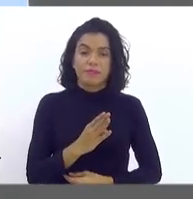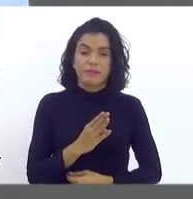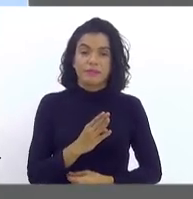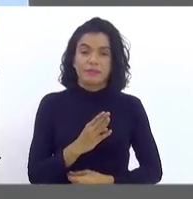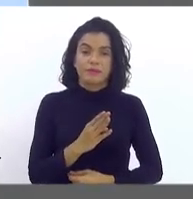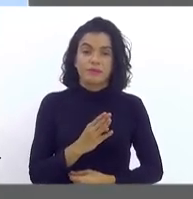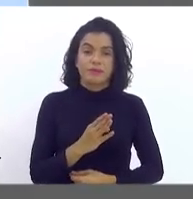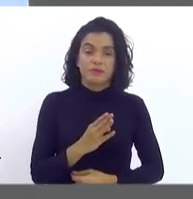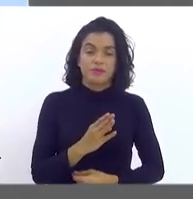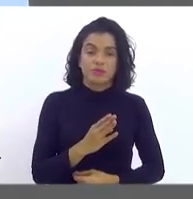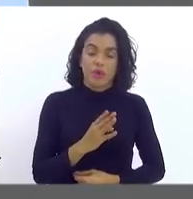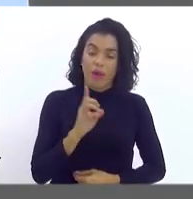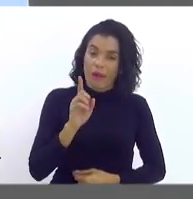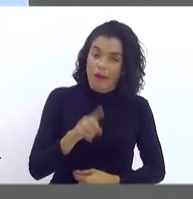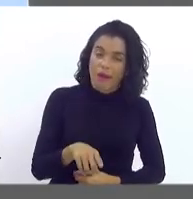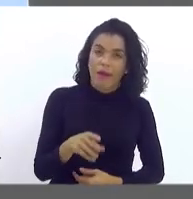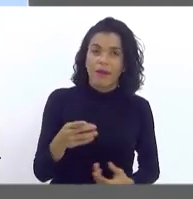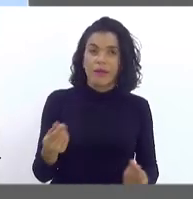que